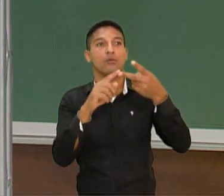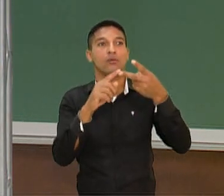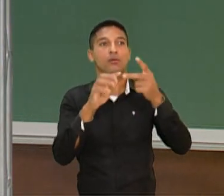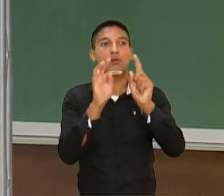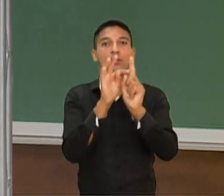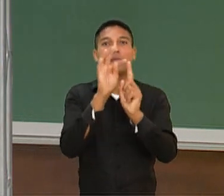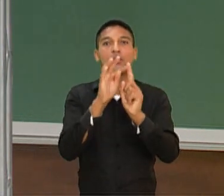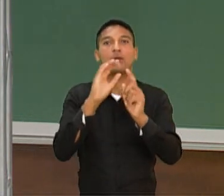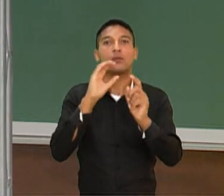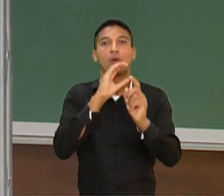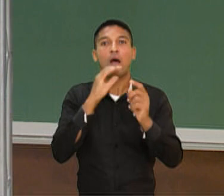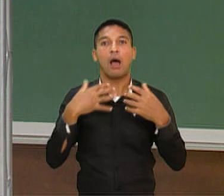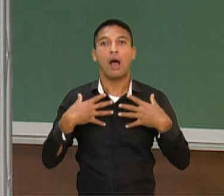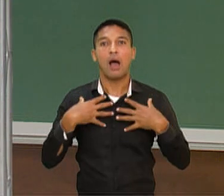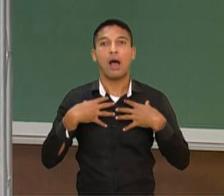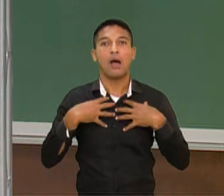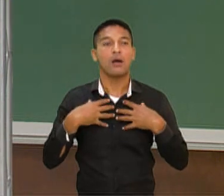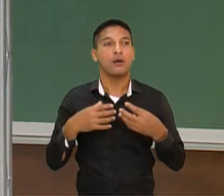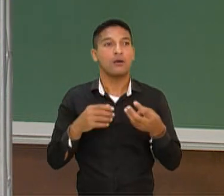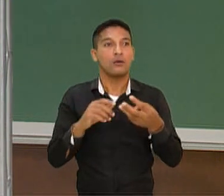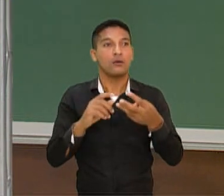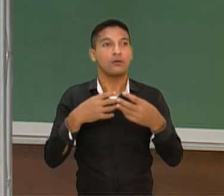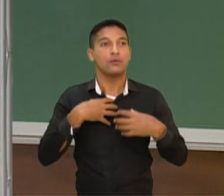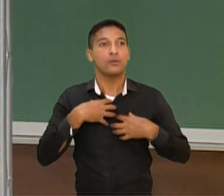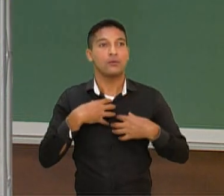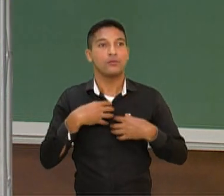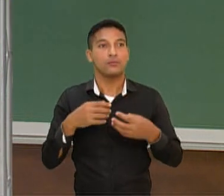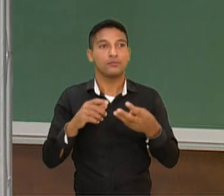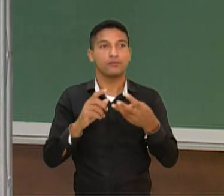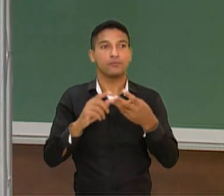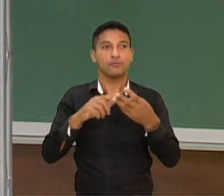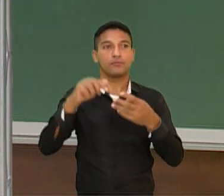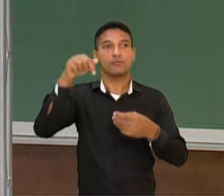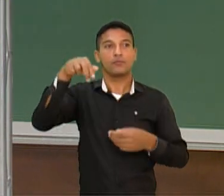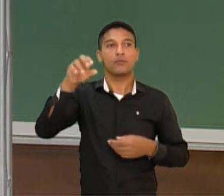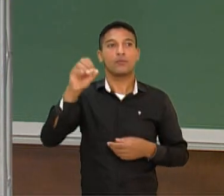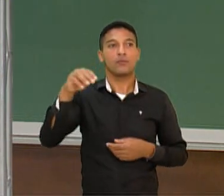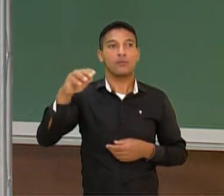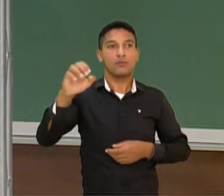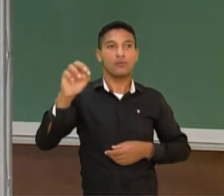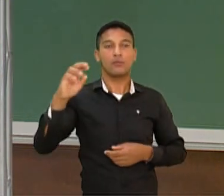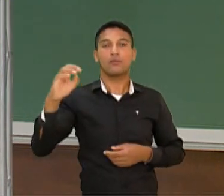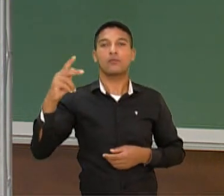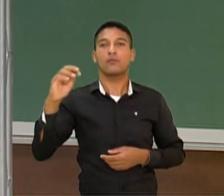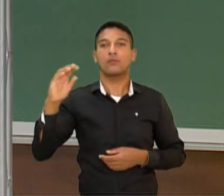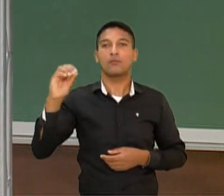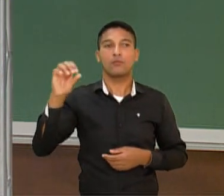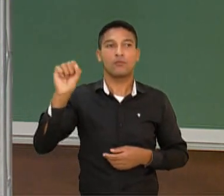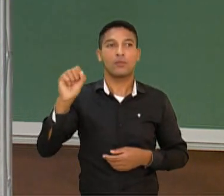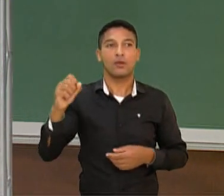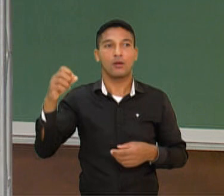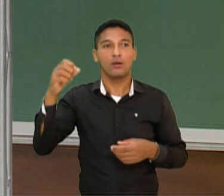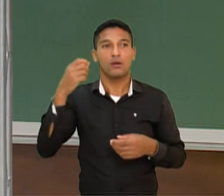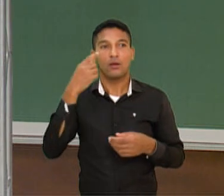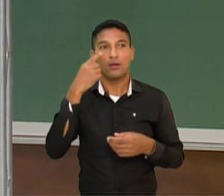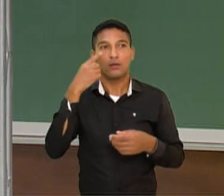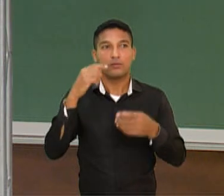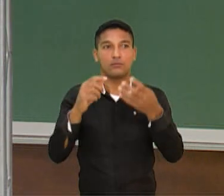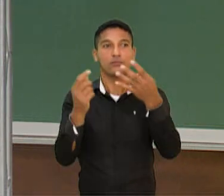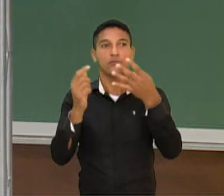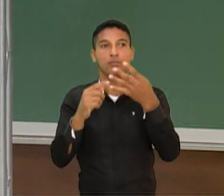de substâncias químicas. Fotorreceptores, receptor de luz, por exemplo, os nossos olhos, e